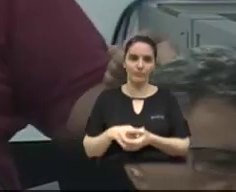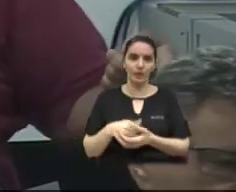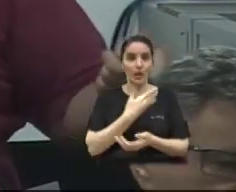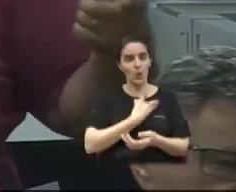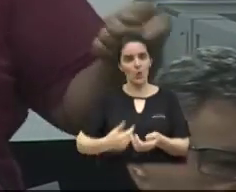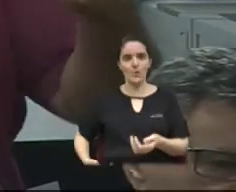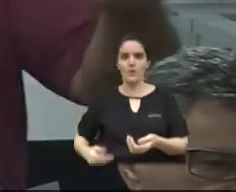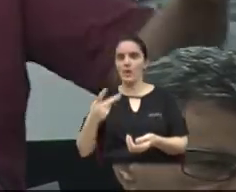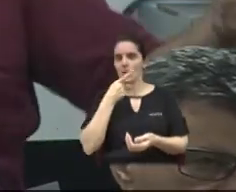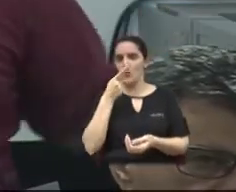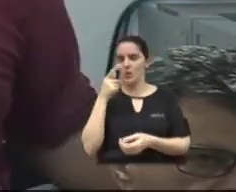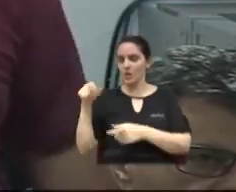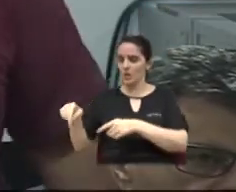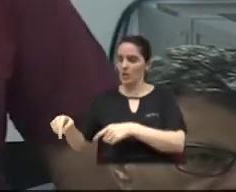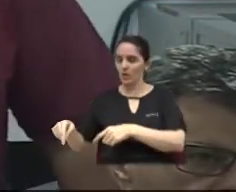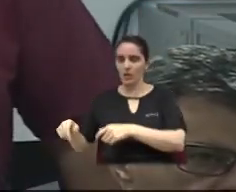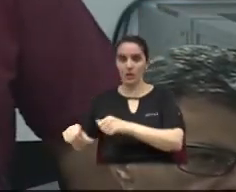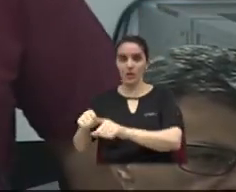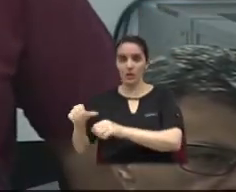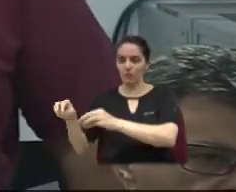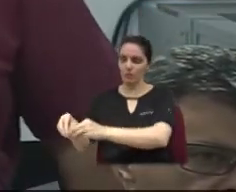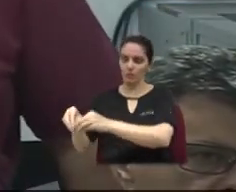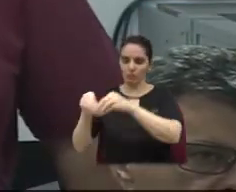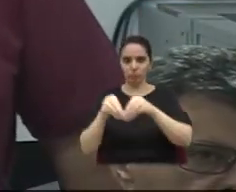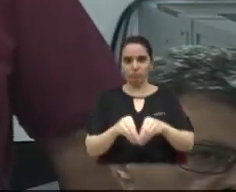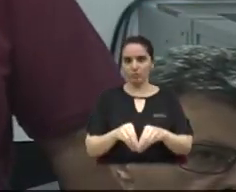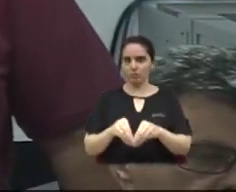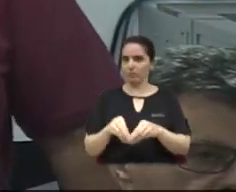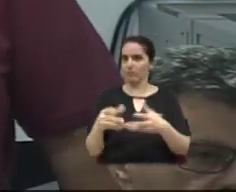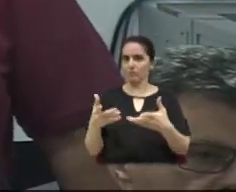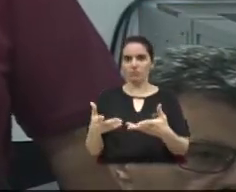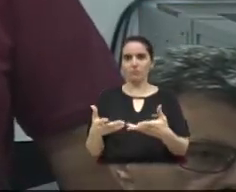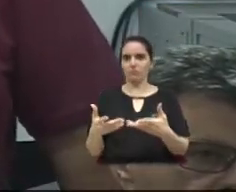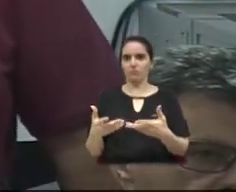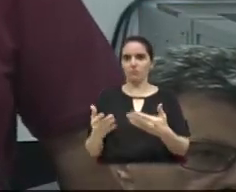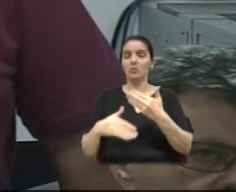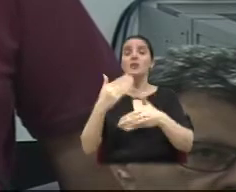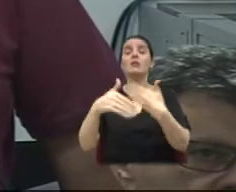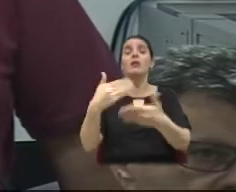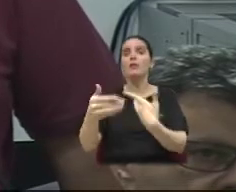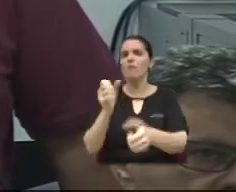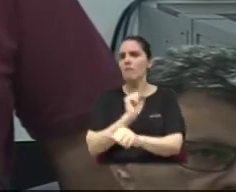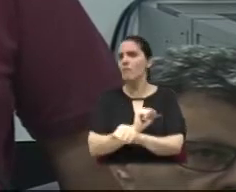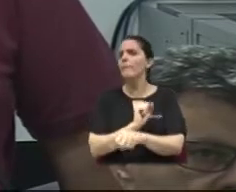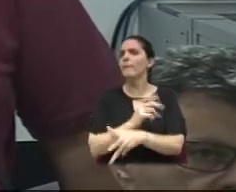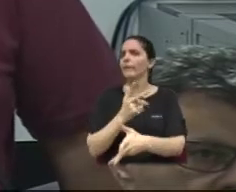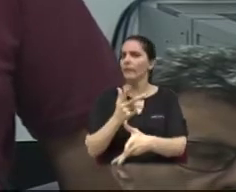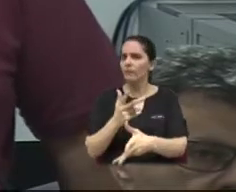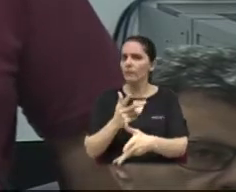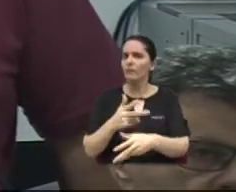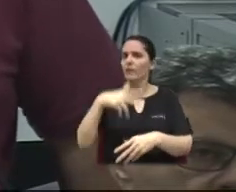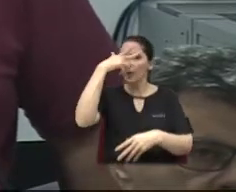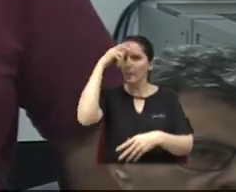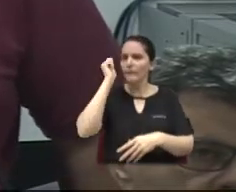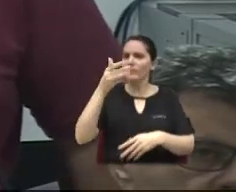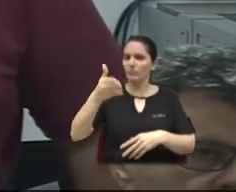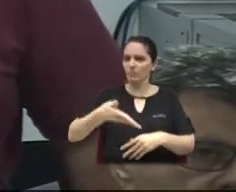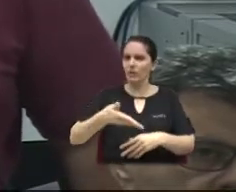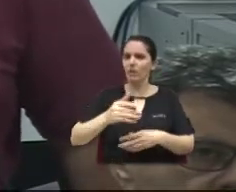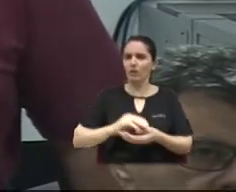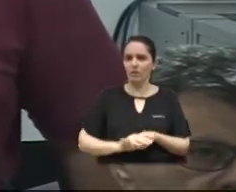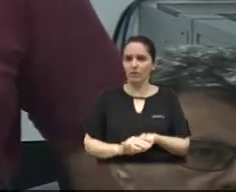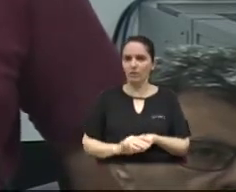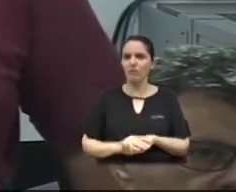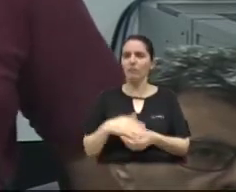lugar. Agora, até quando a gente vai ficar esperando mudar? Ele achar um próximo lugar? Porque é difícil esperar esse governo, viu? Porque a intervenção, segundo a lei,